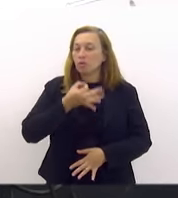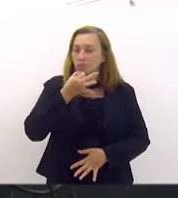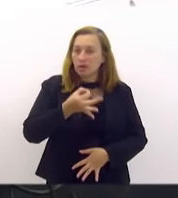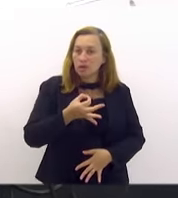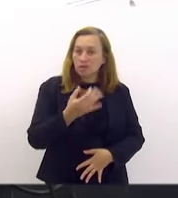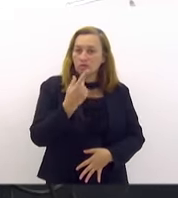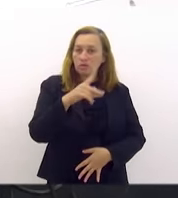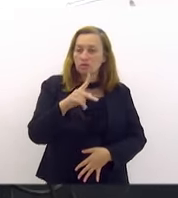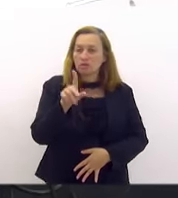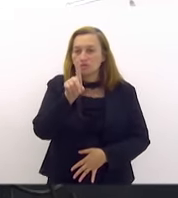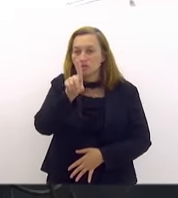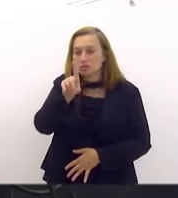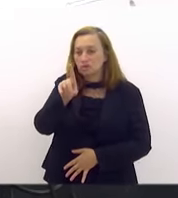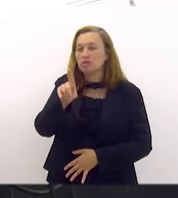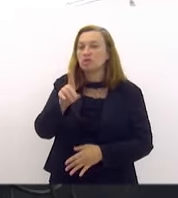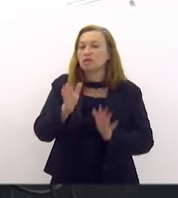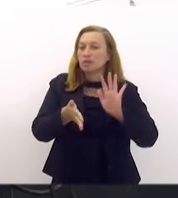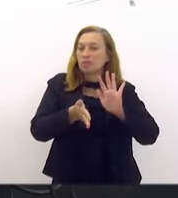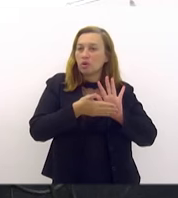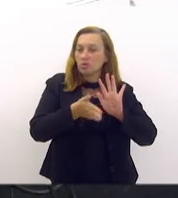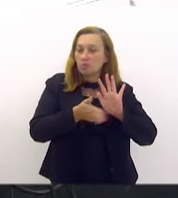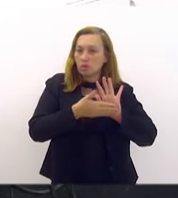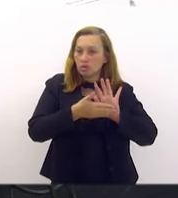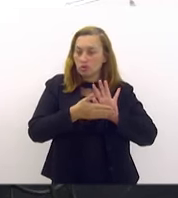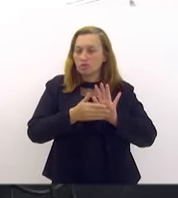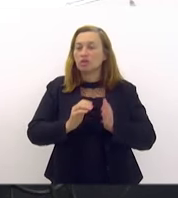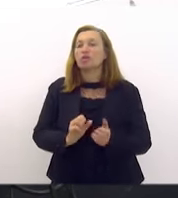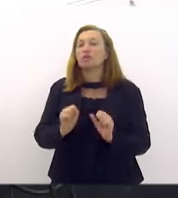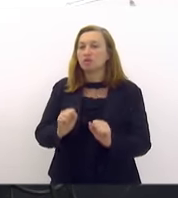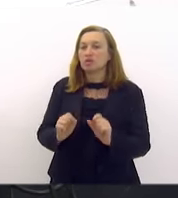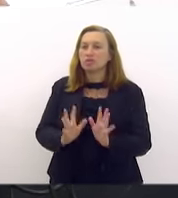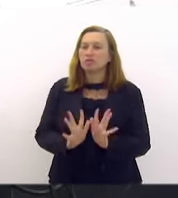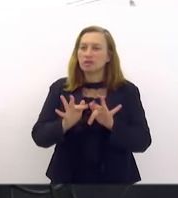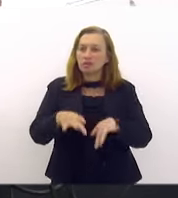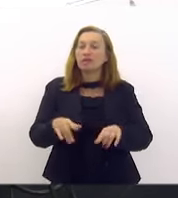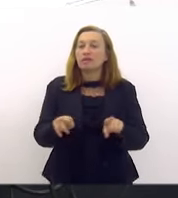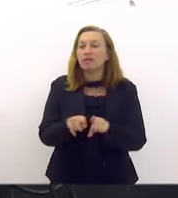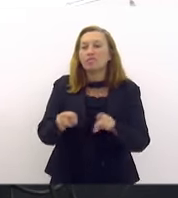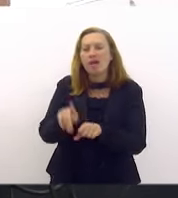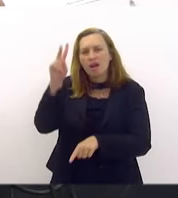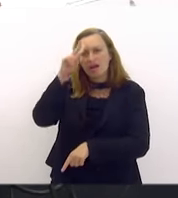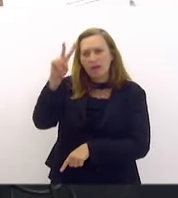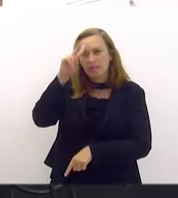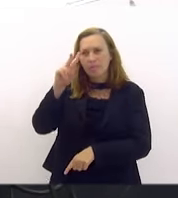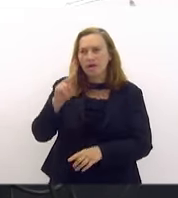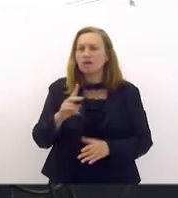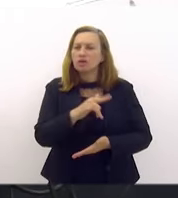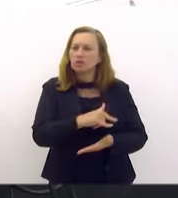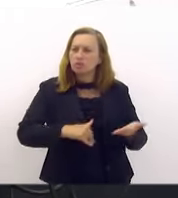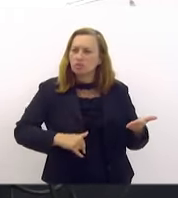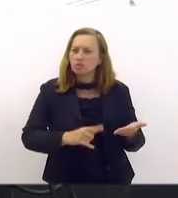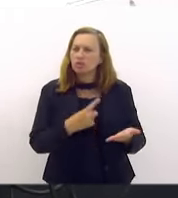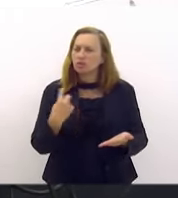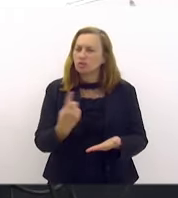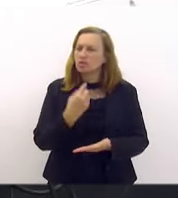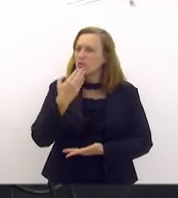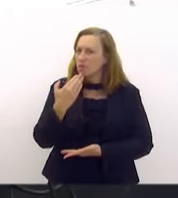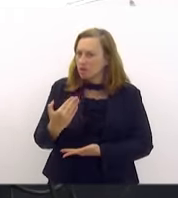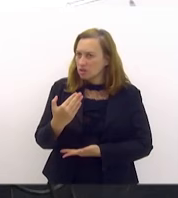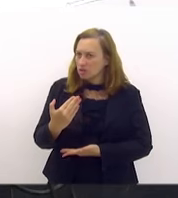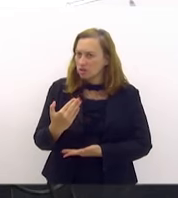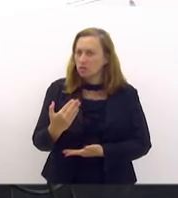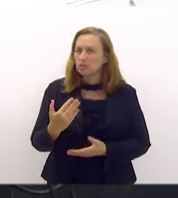que possamos finalizar Ah e lembrar que os documentos que nós solicitamos